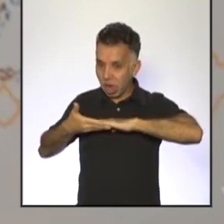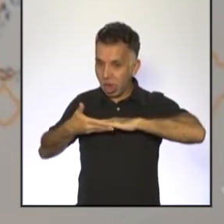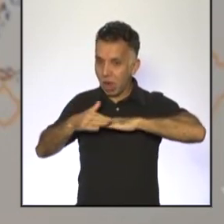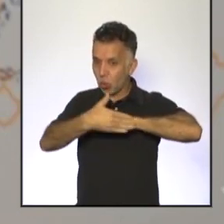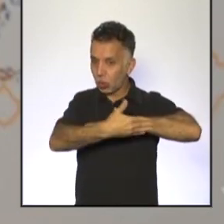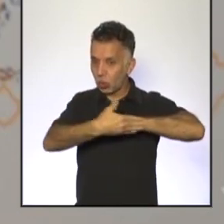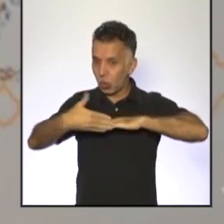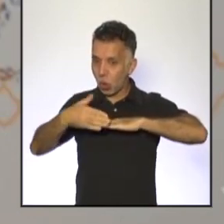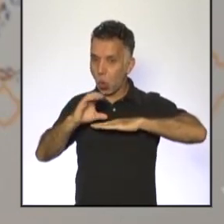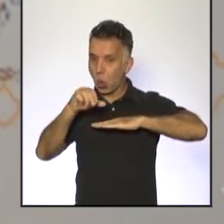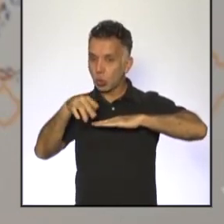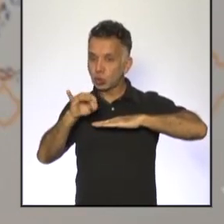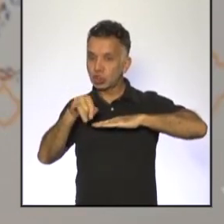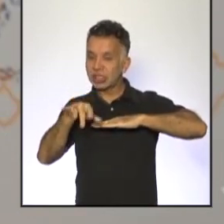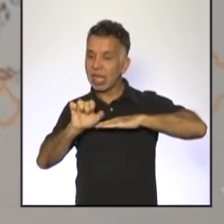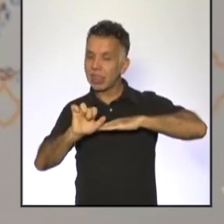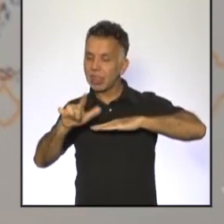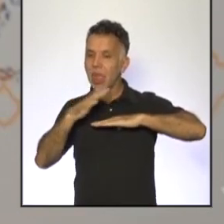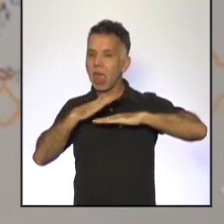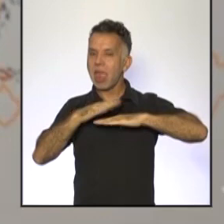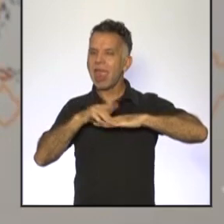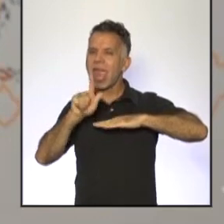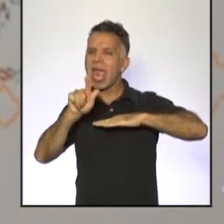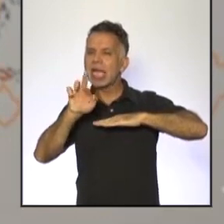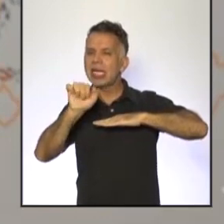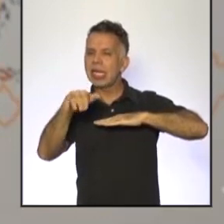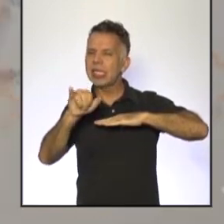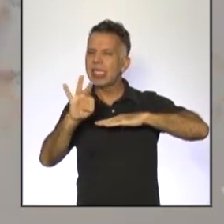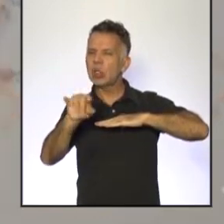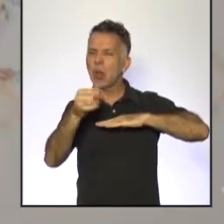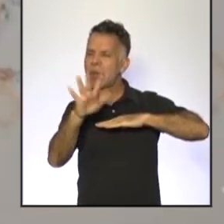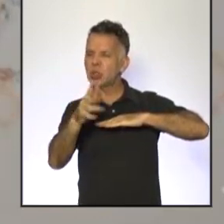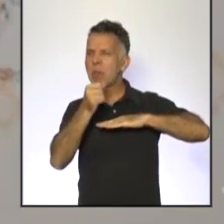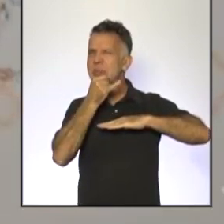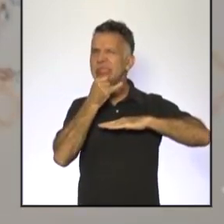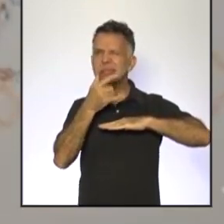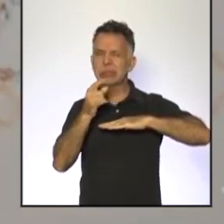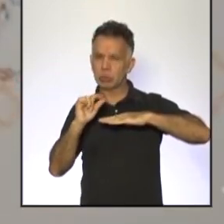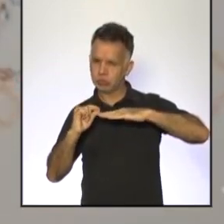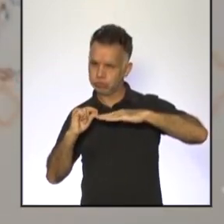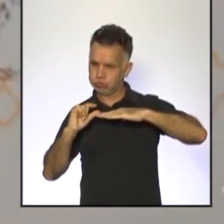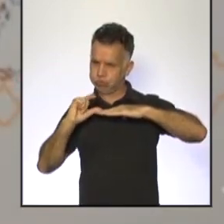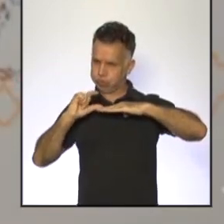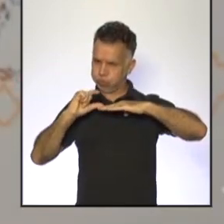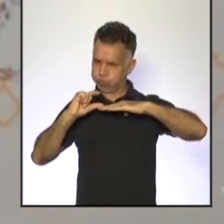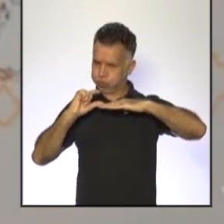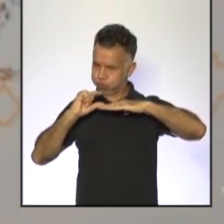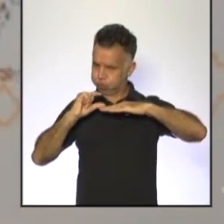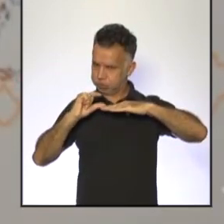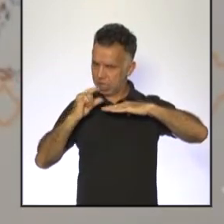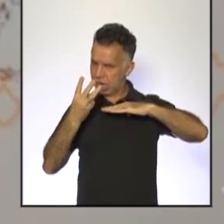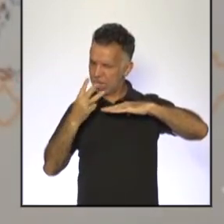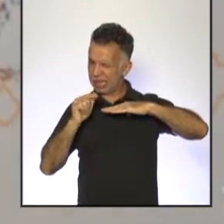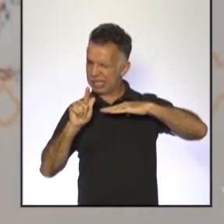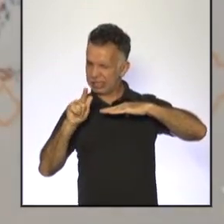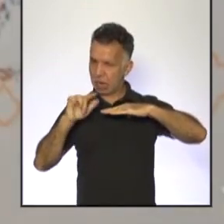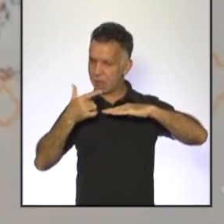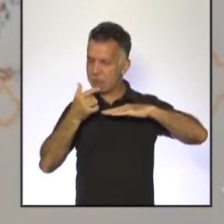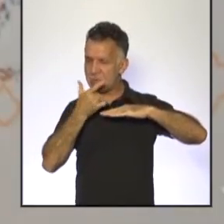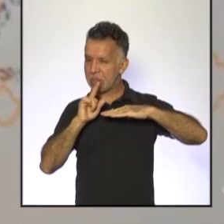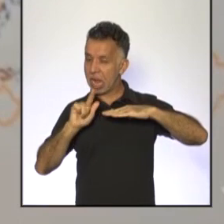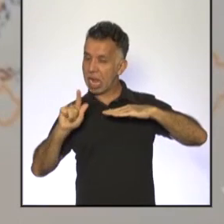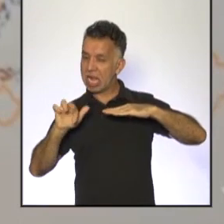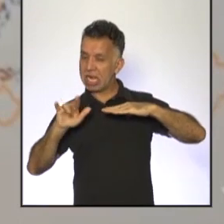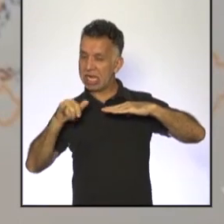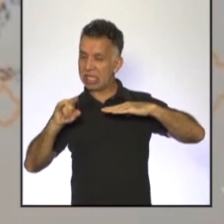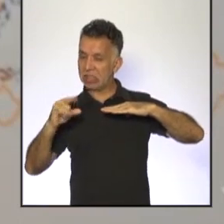continental, que é o granito. Basalto tem uma densidade estimada de 3 gramas por centímetro cúbico, enquanto o granito, 2,8